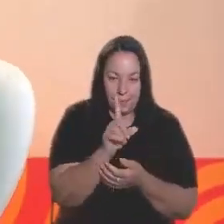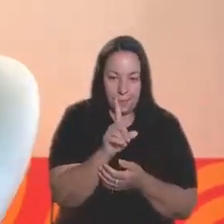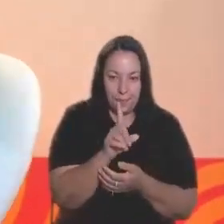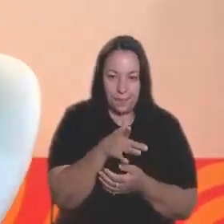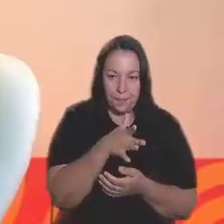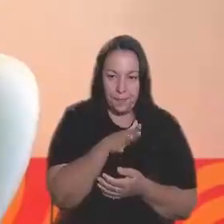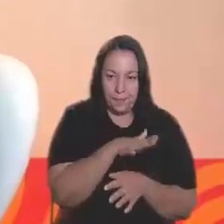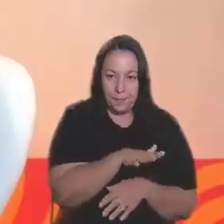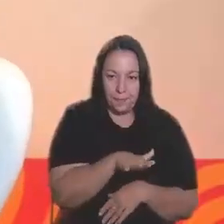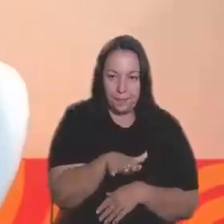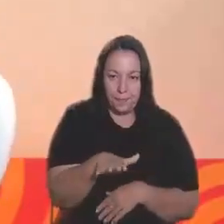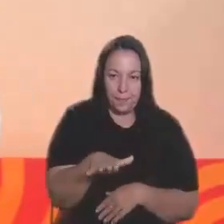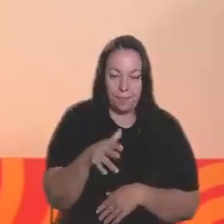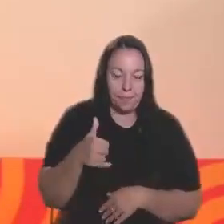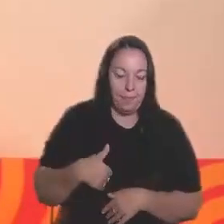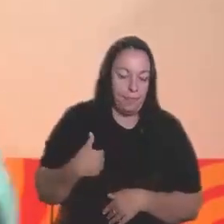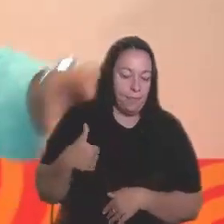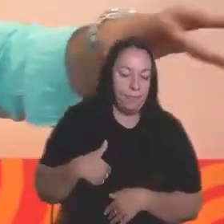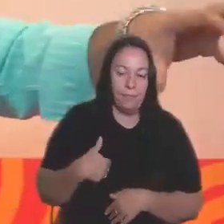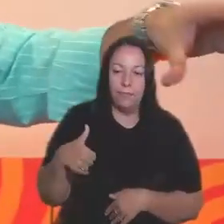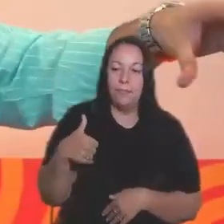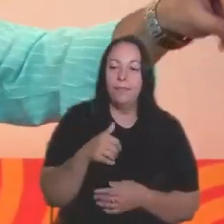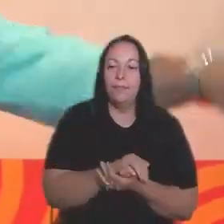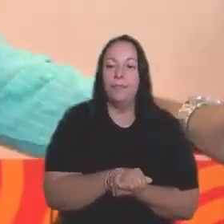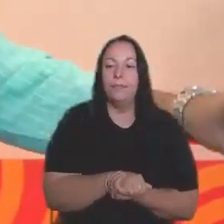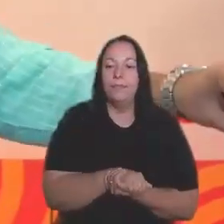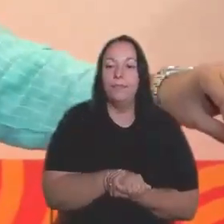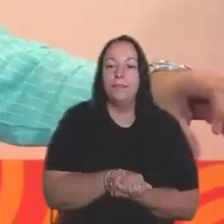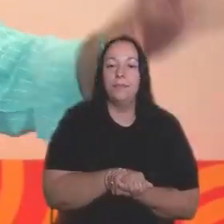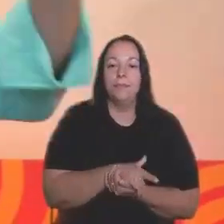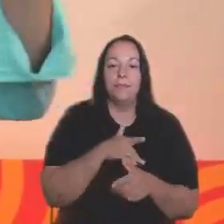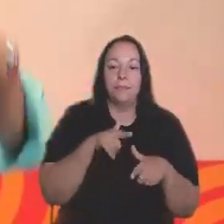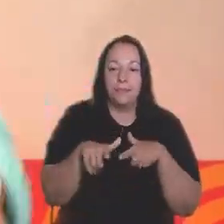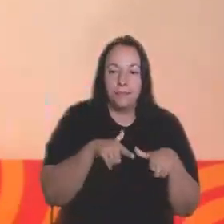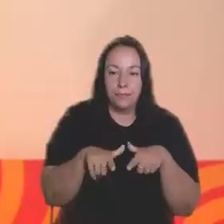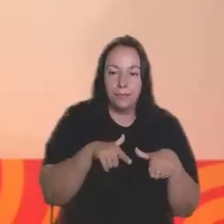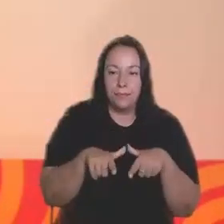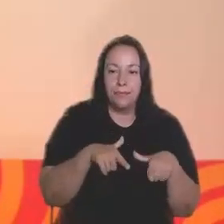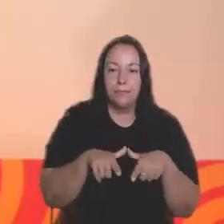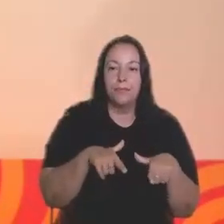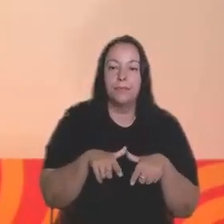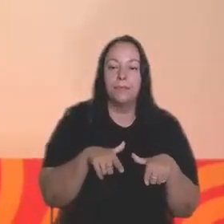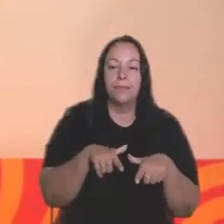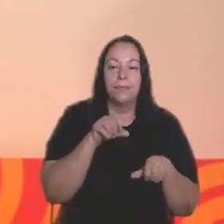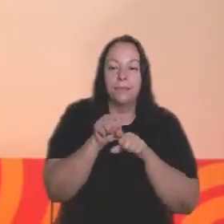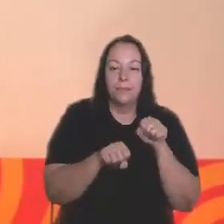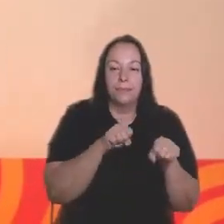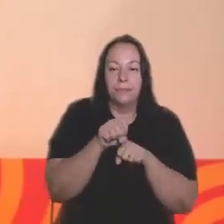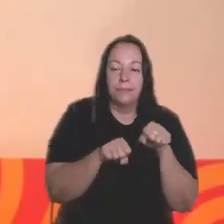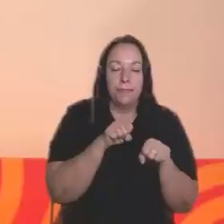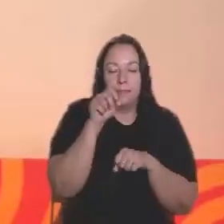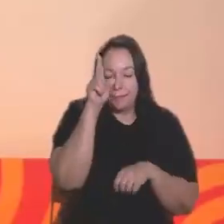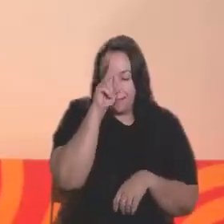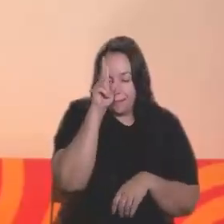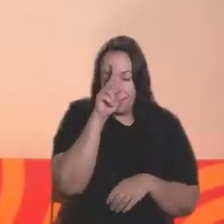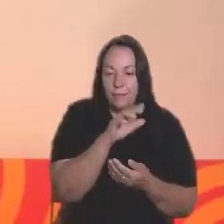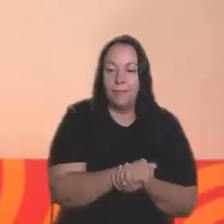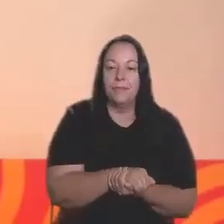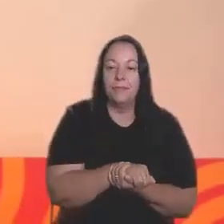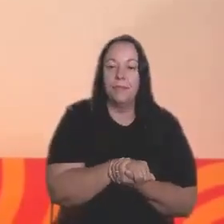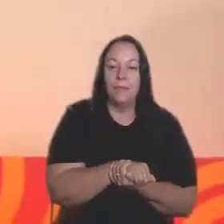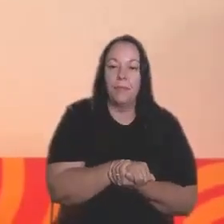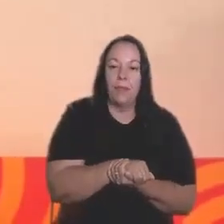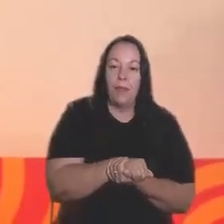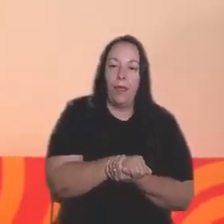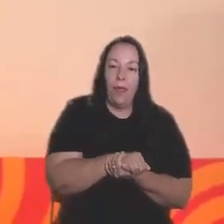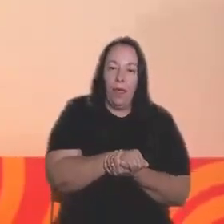A criança pode estar com a idade que for, né, Guto? Trabalhou, agora vai ser igual andar de bicicleta. Elas vão levar isso aí. Eu acho